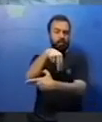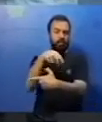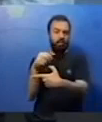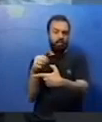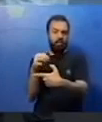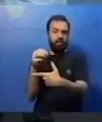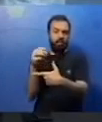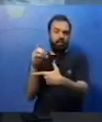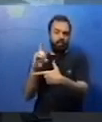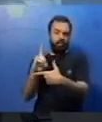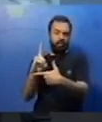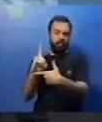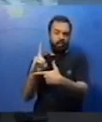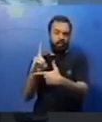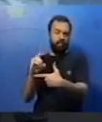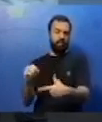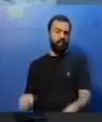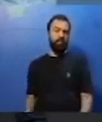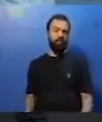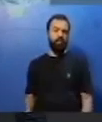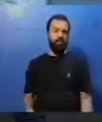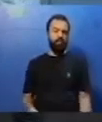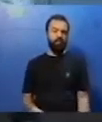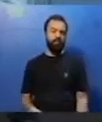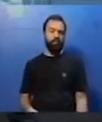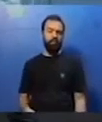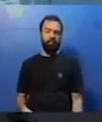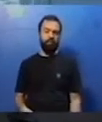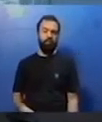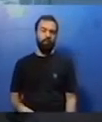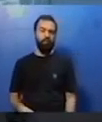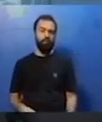também uma representação de uma